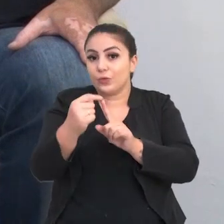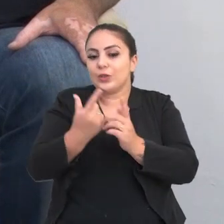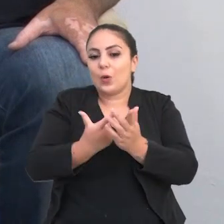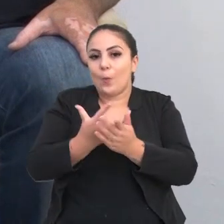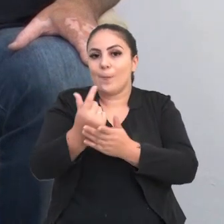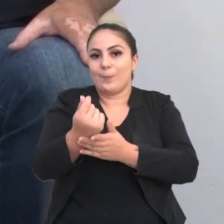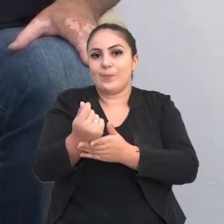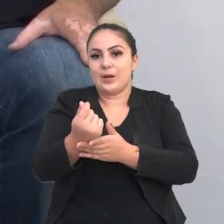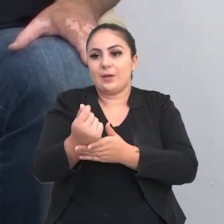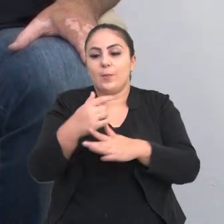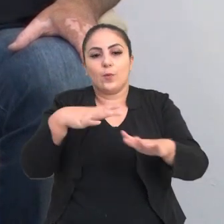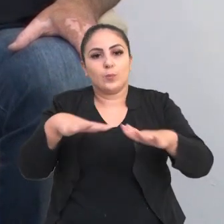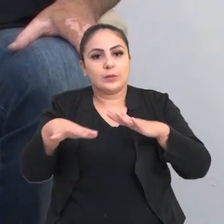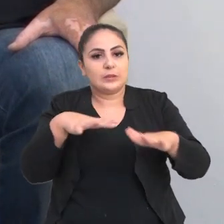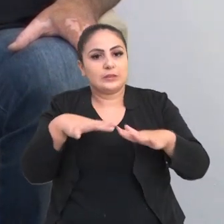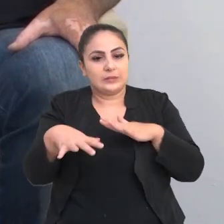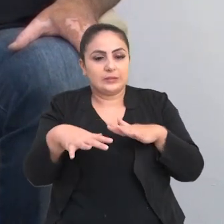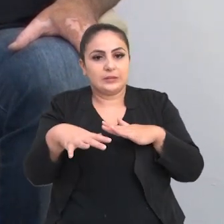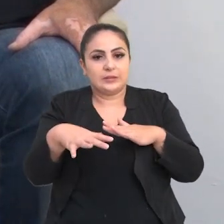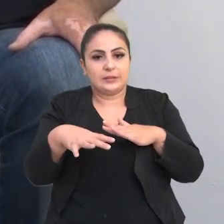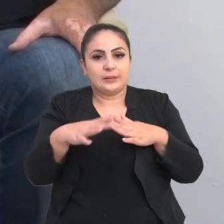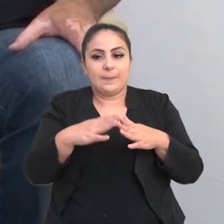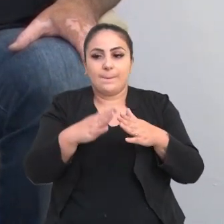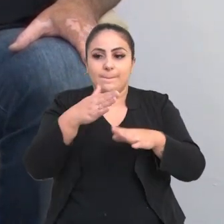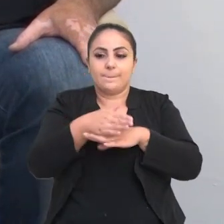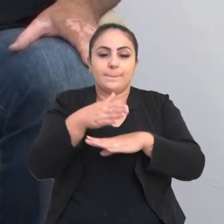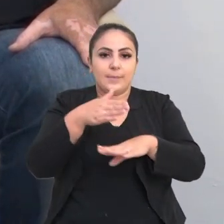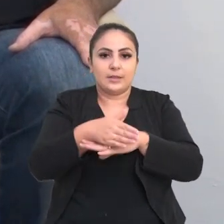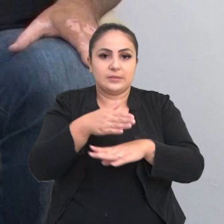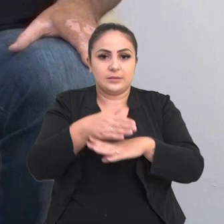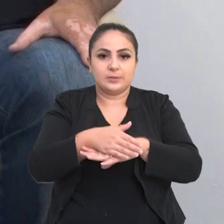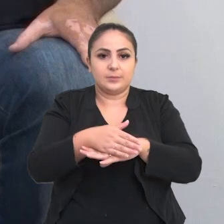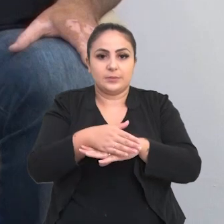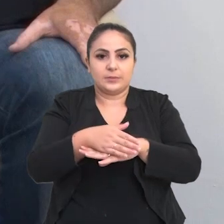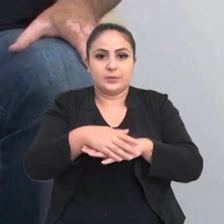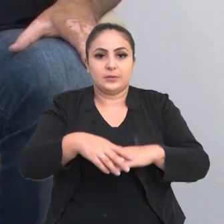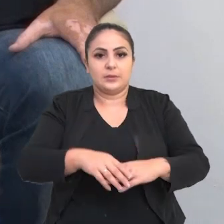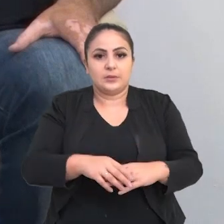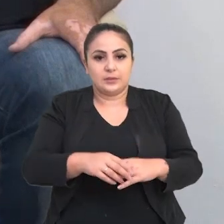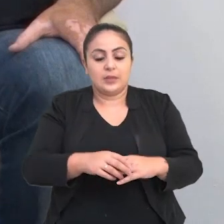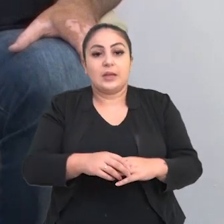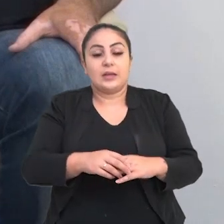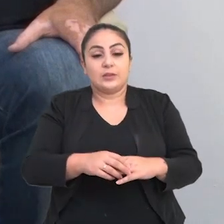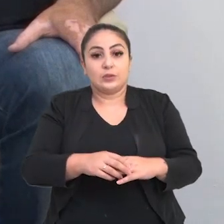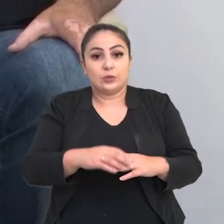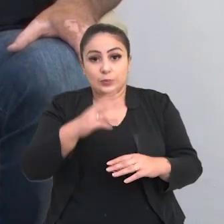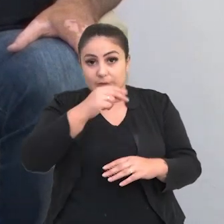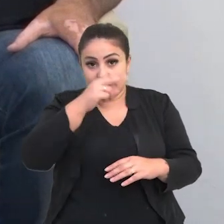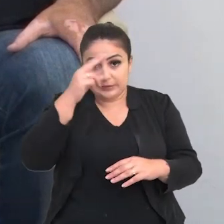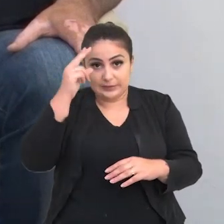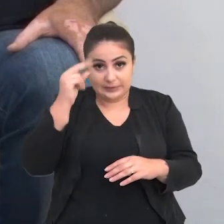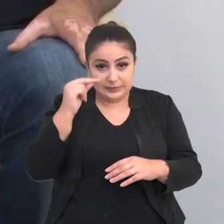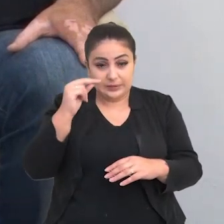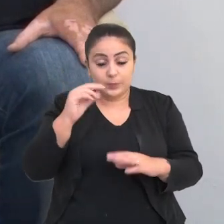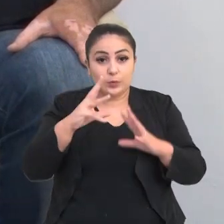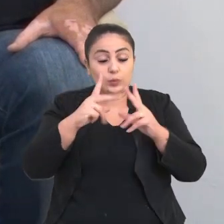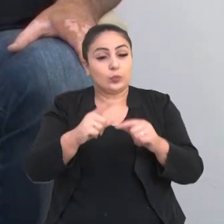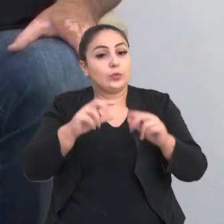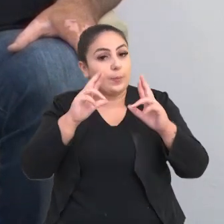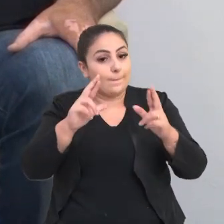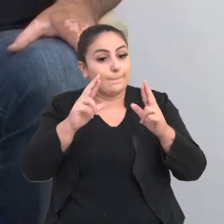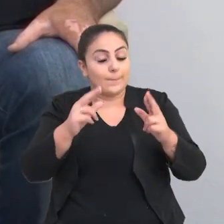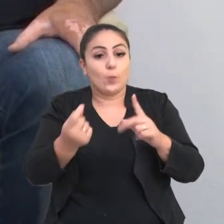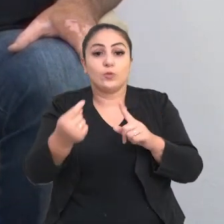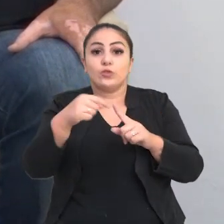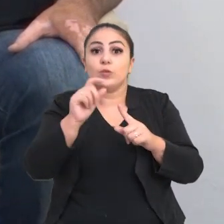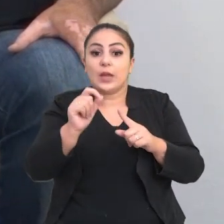intenções, viabilizando o município de Passo Fundo participar desse consórcio nacional de municípios, é na